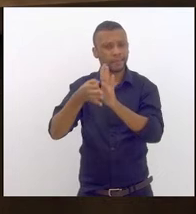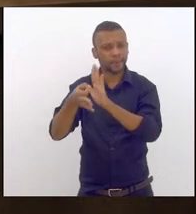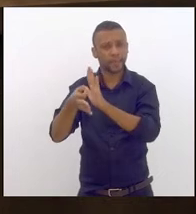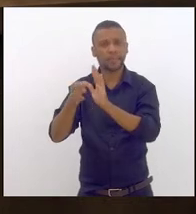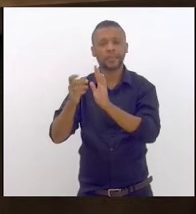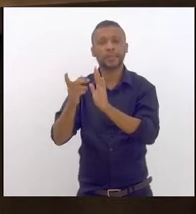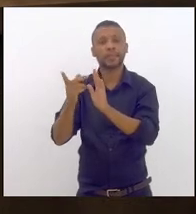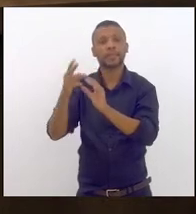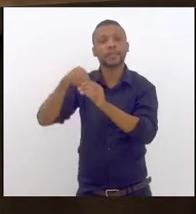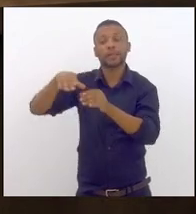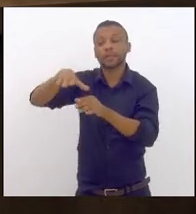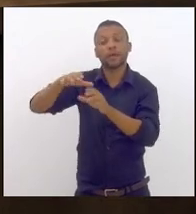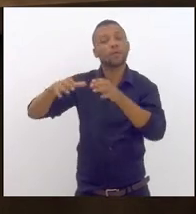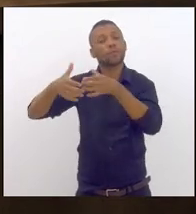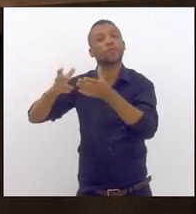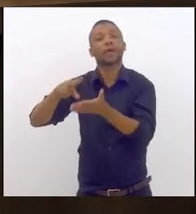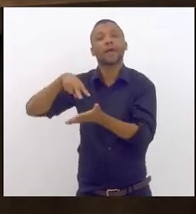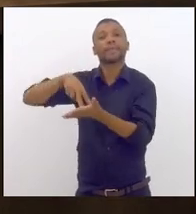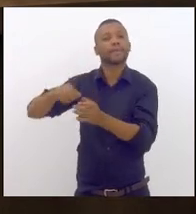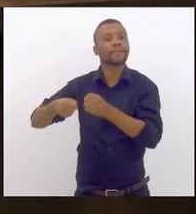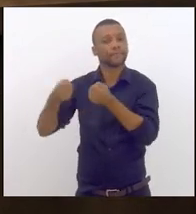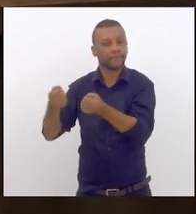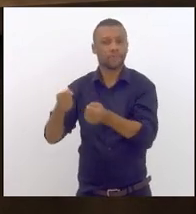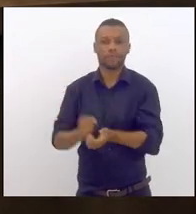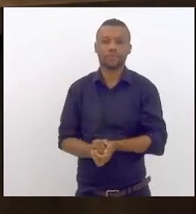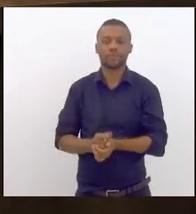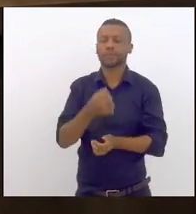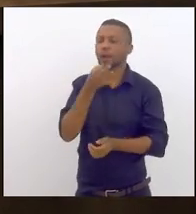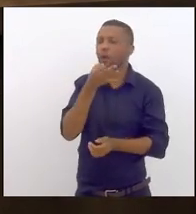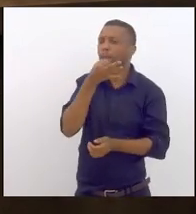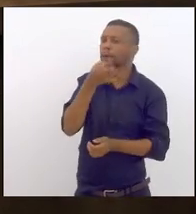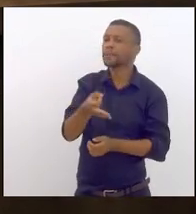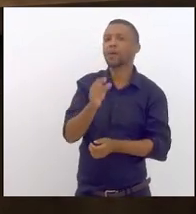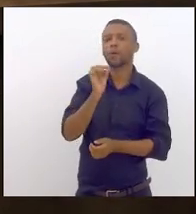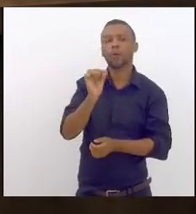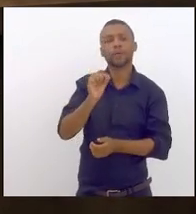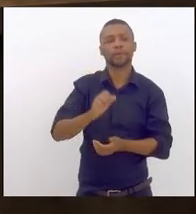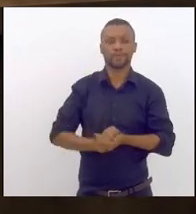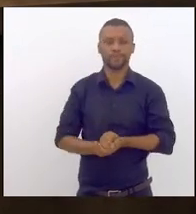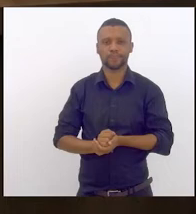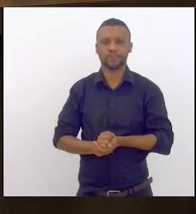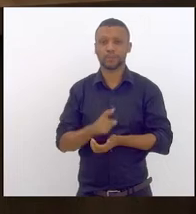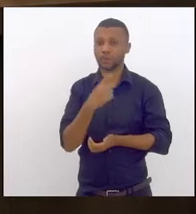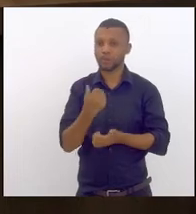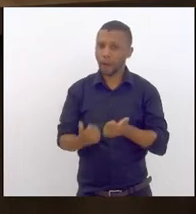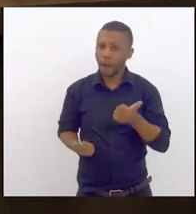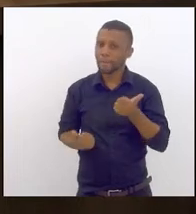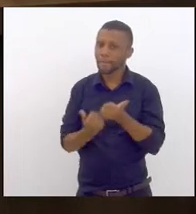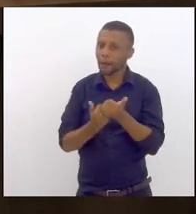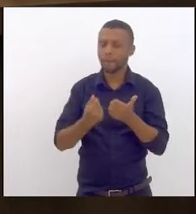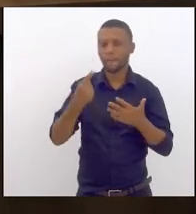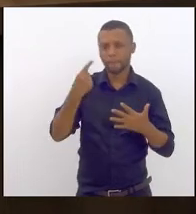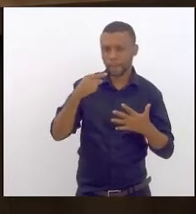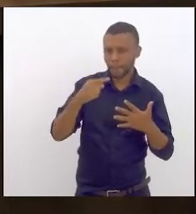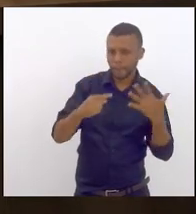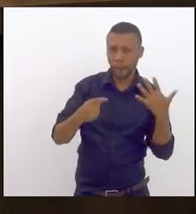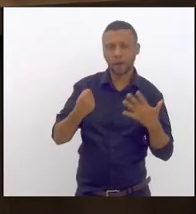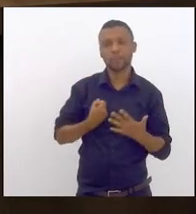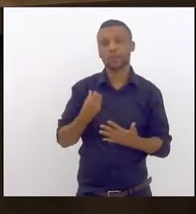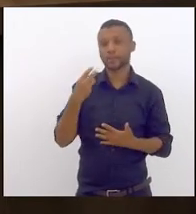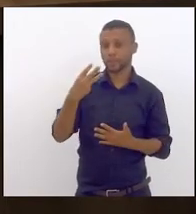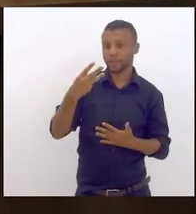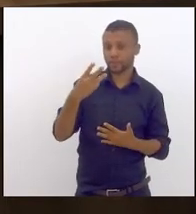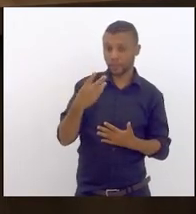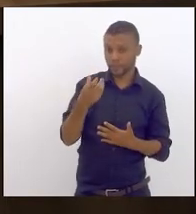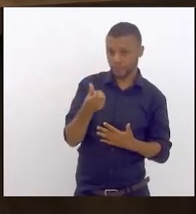defesa civil. O parecer é o seguinte: favorável às emendas números 3, 4,